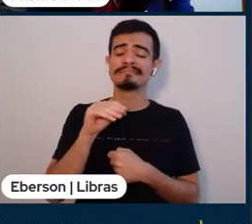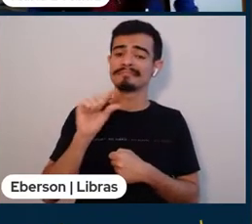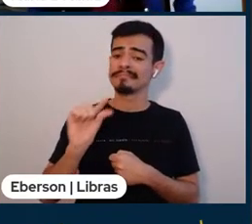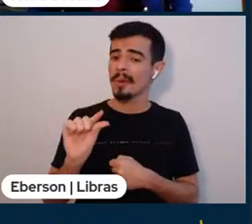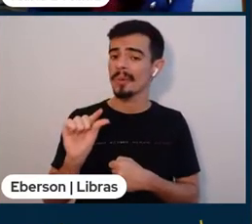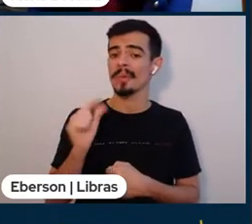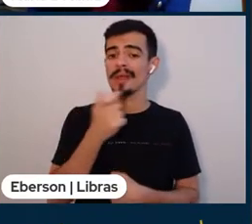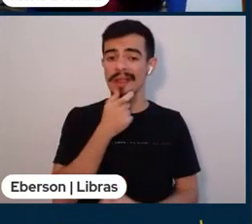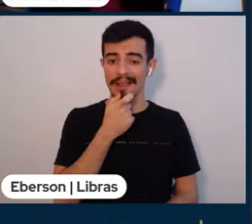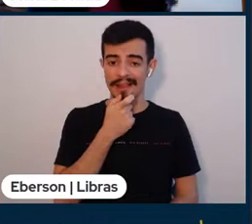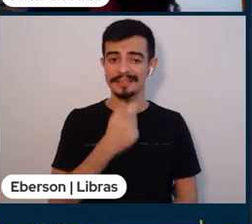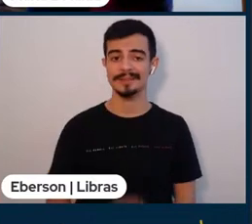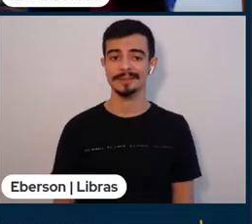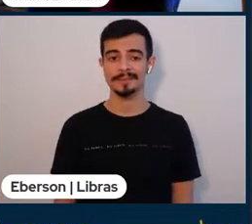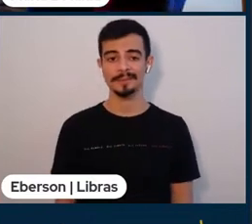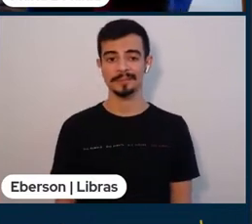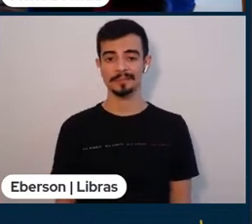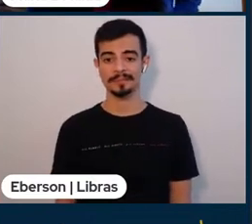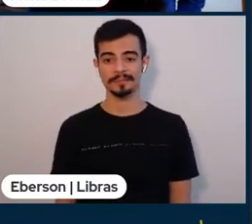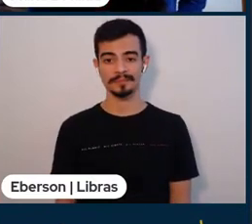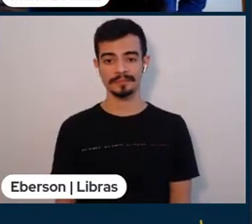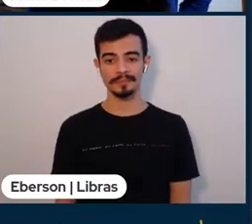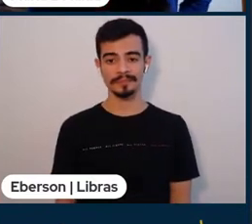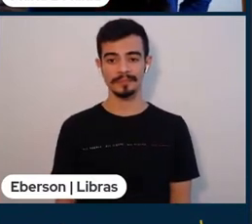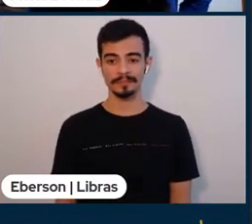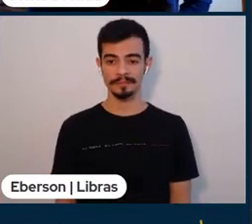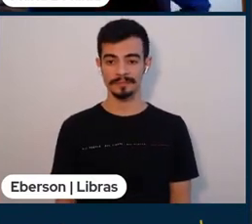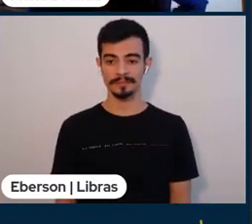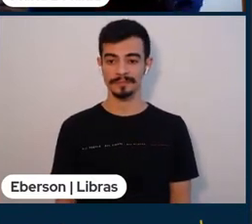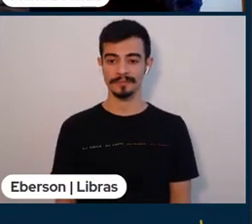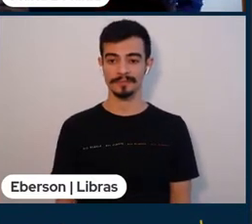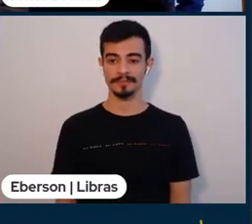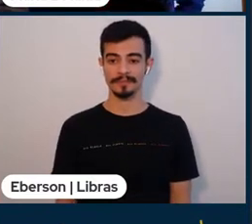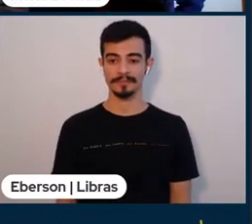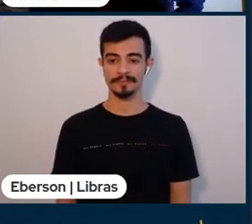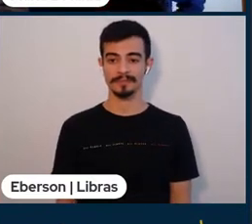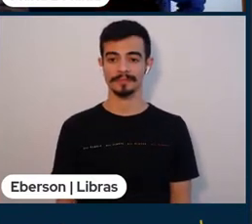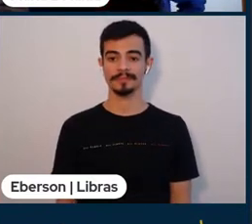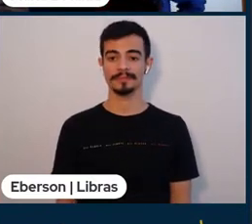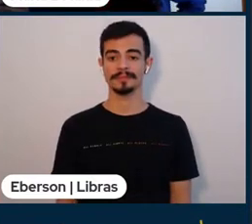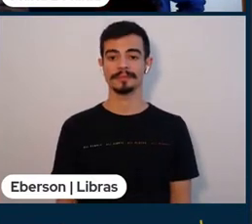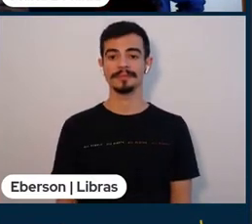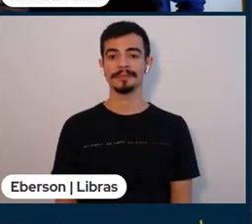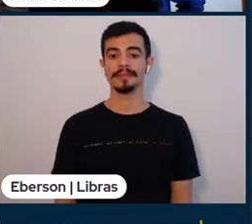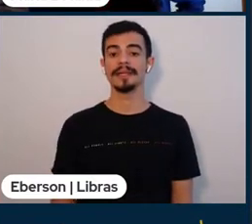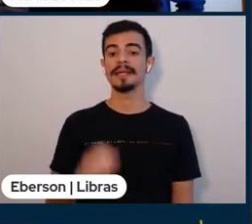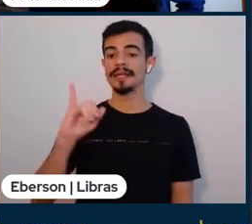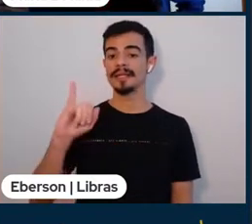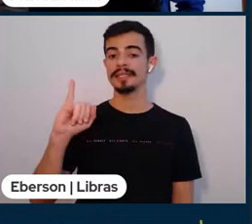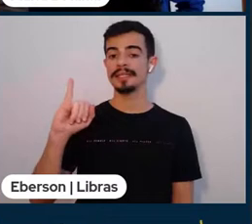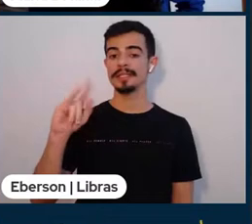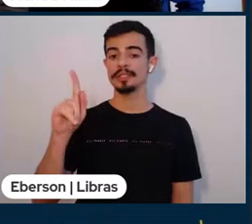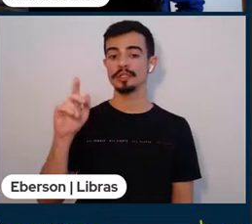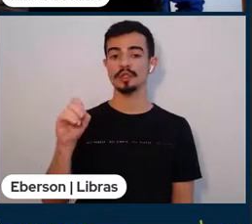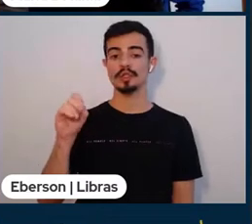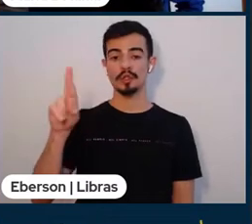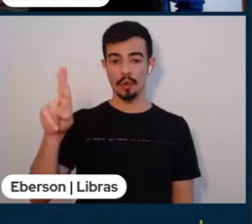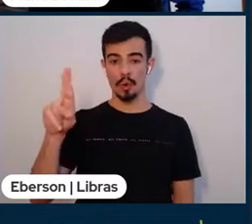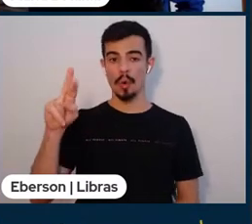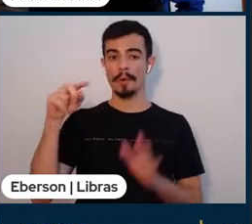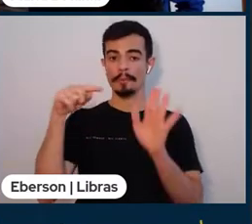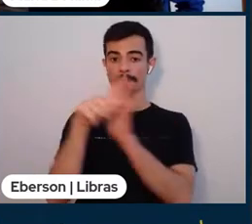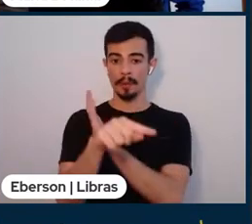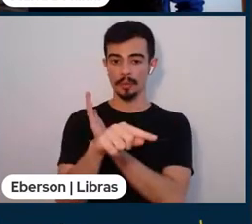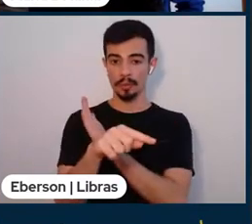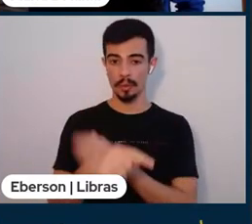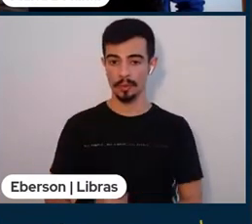Ai, show de bola! Show de bola. O Igor fez uma pergunta. Cadê a pergunta do. Cadê a pergunta?